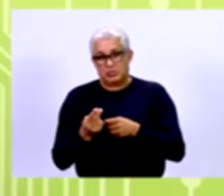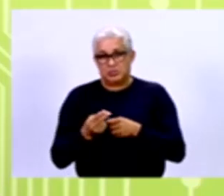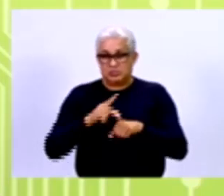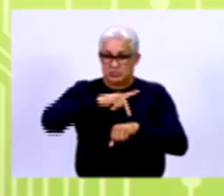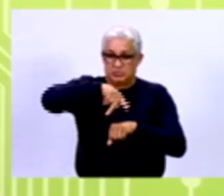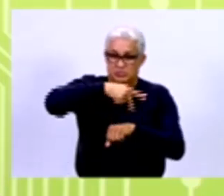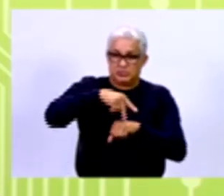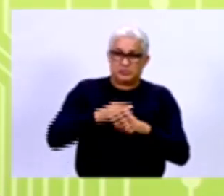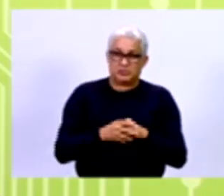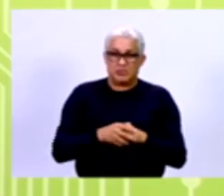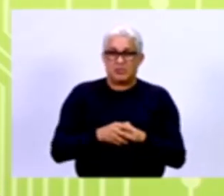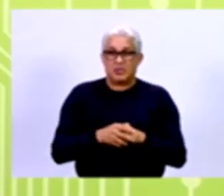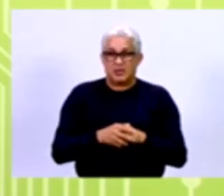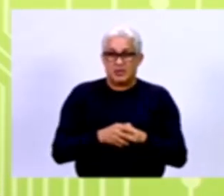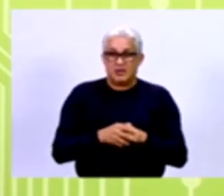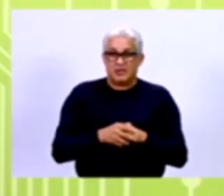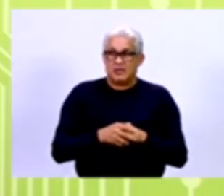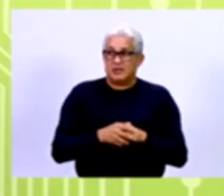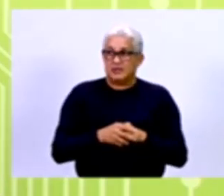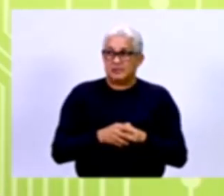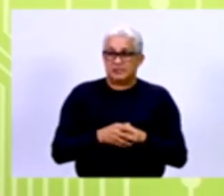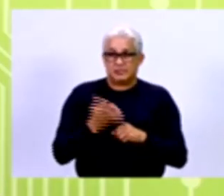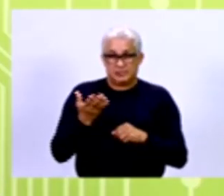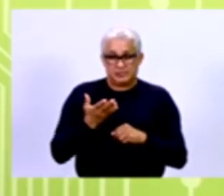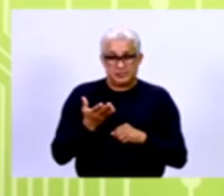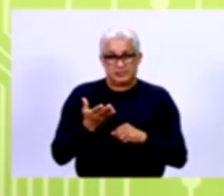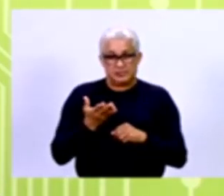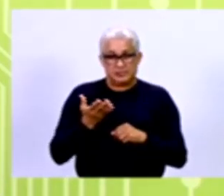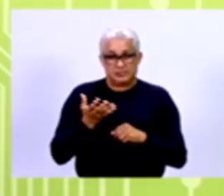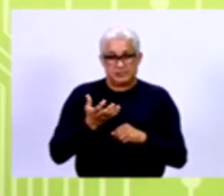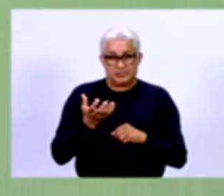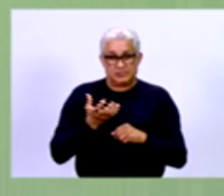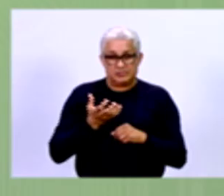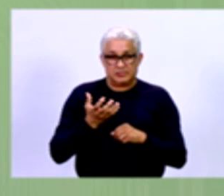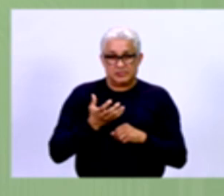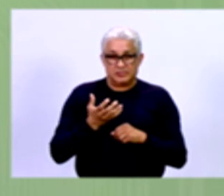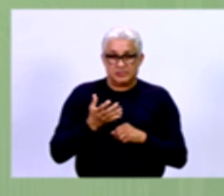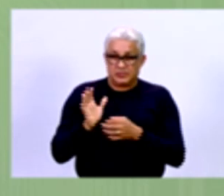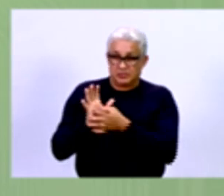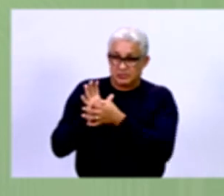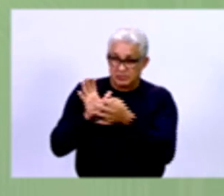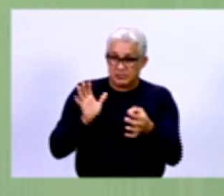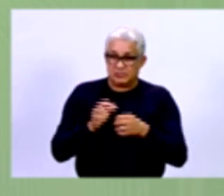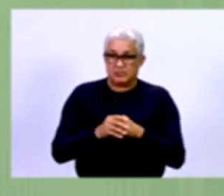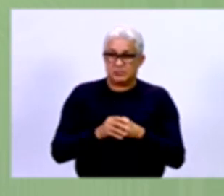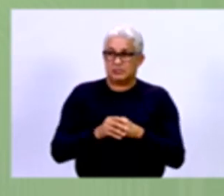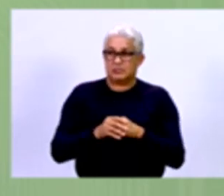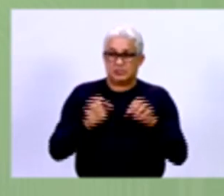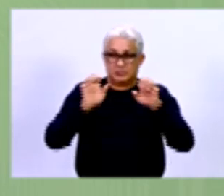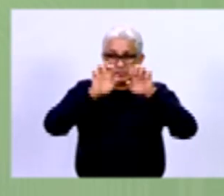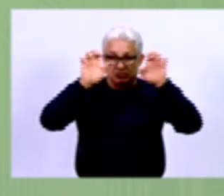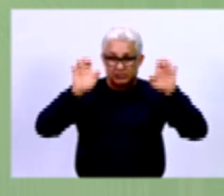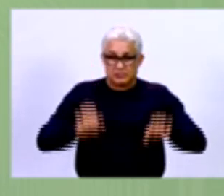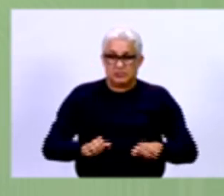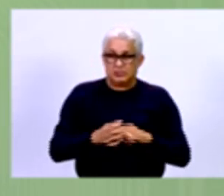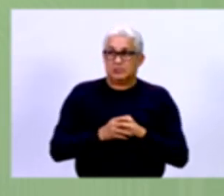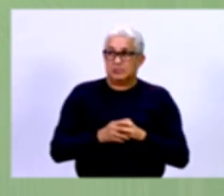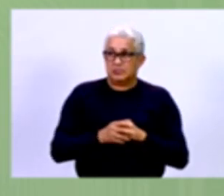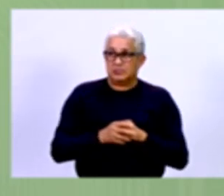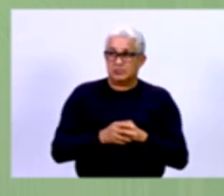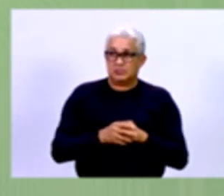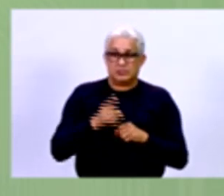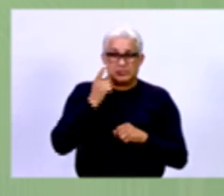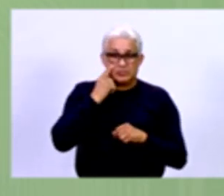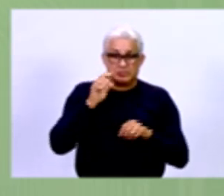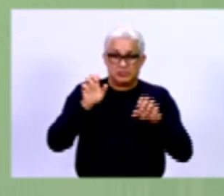país. Professora, você quer comentar a estrutura do balanço de pagamento? Acho que a gente poderia ver mais superficialmente, né? A gente vai ter essa